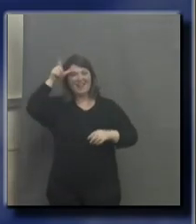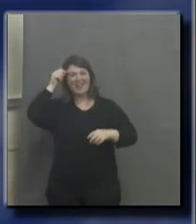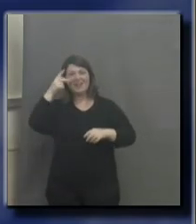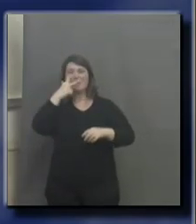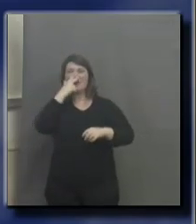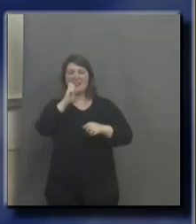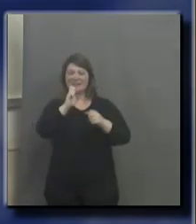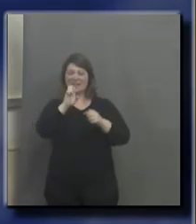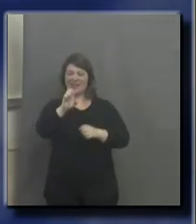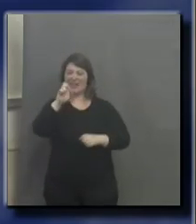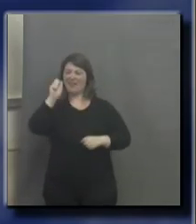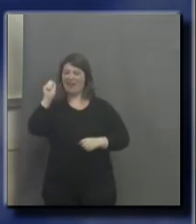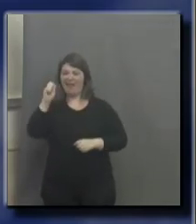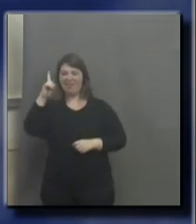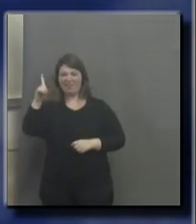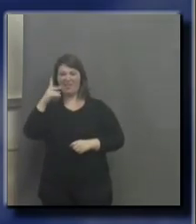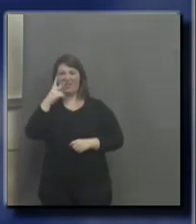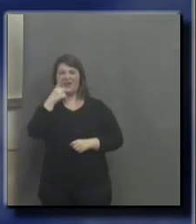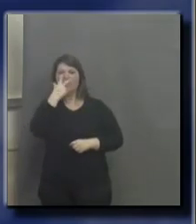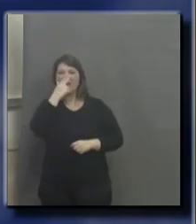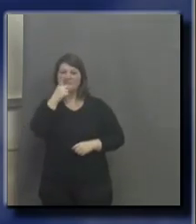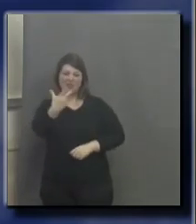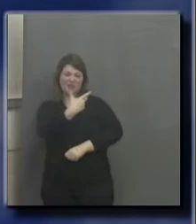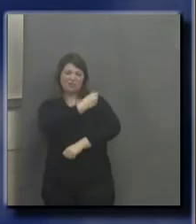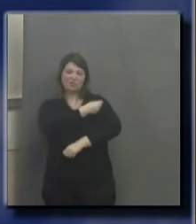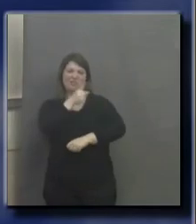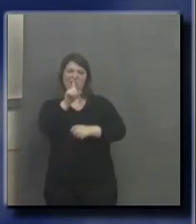imaginar como é que se faz isso, né?